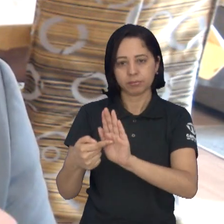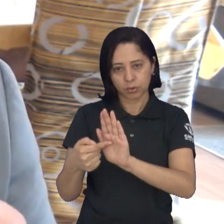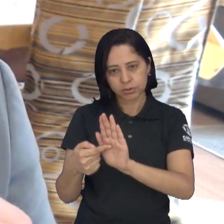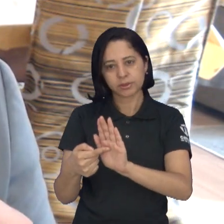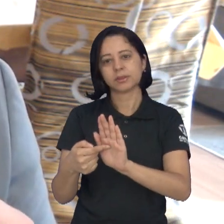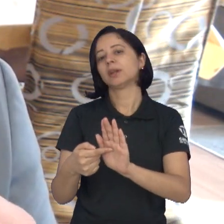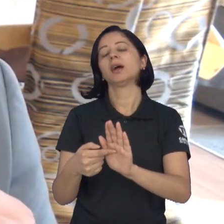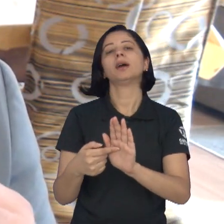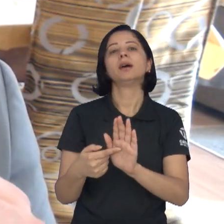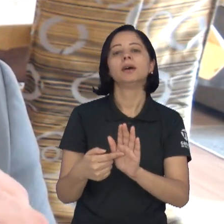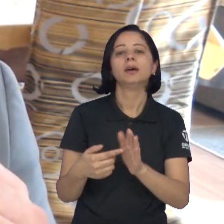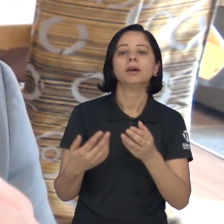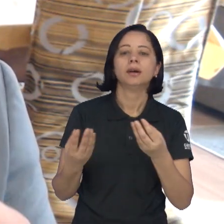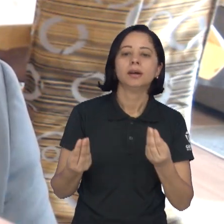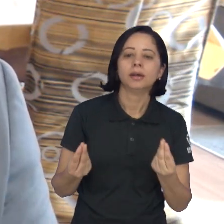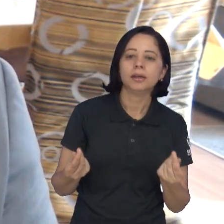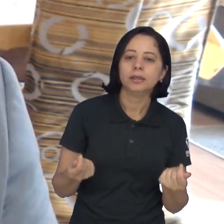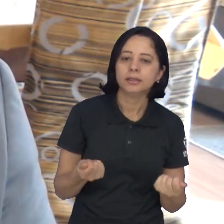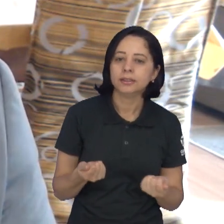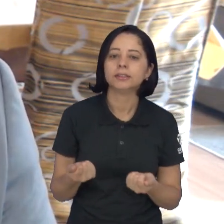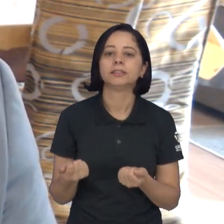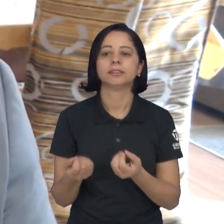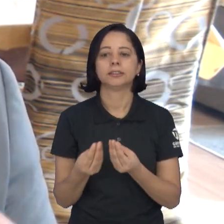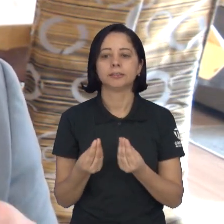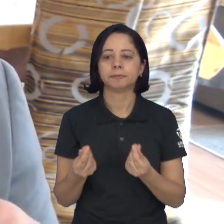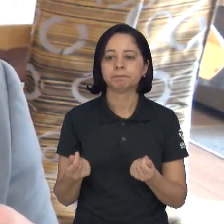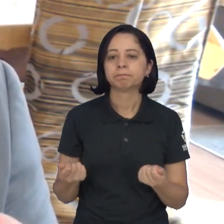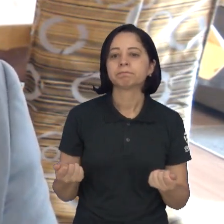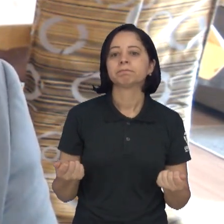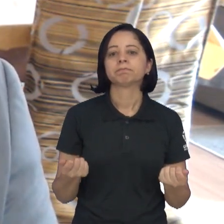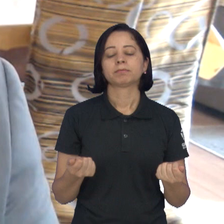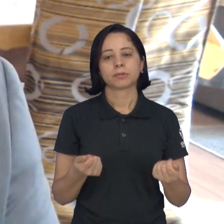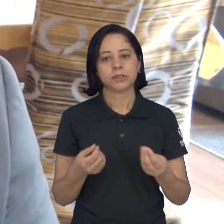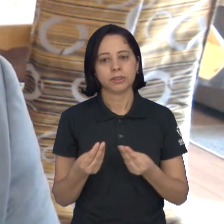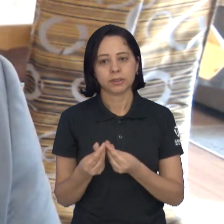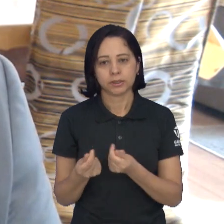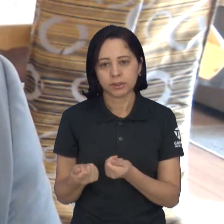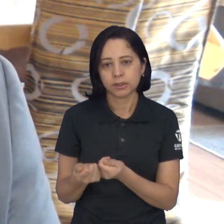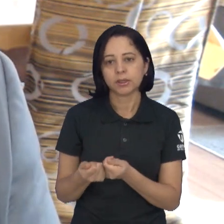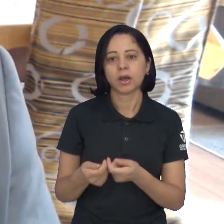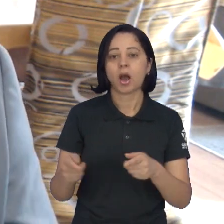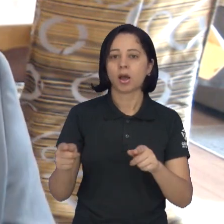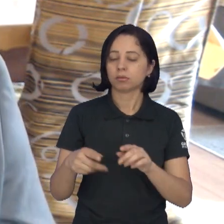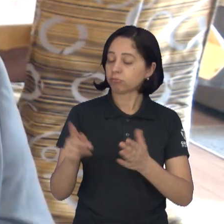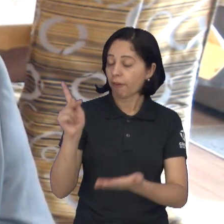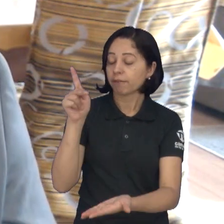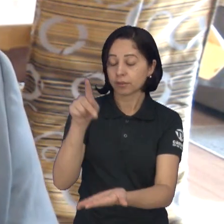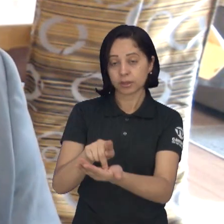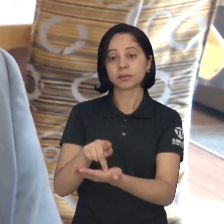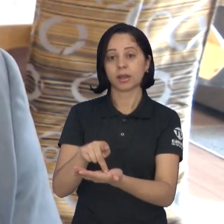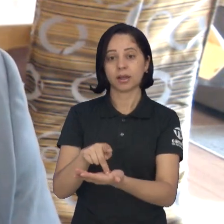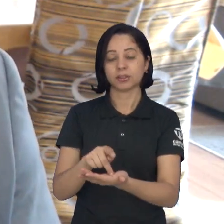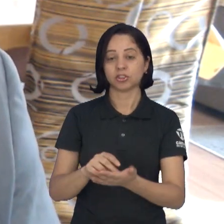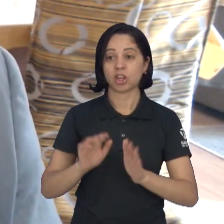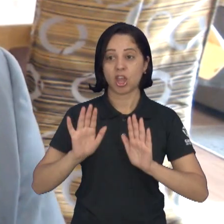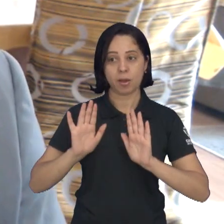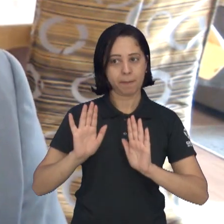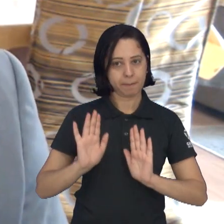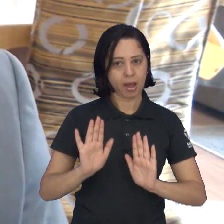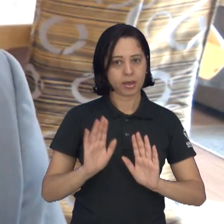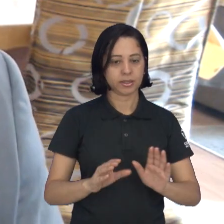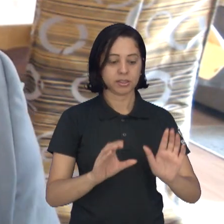juntar documentos, né, da transação, do fato concreto. No Código de